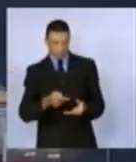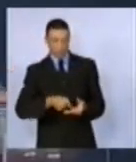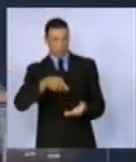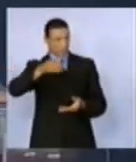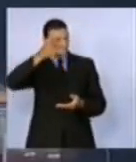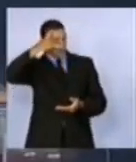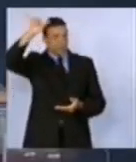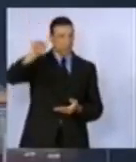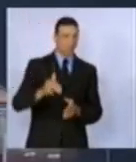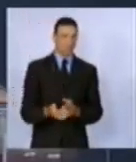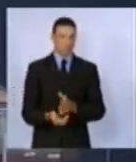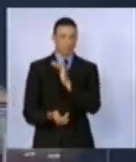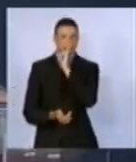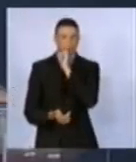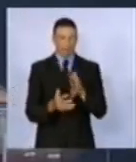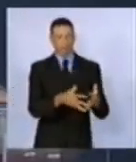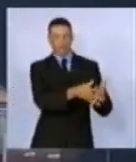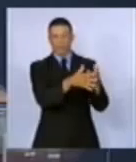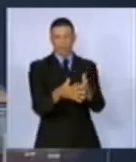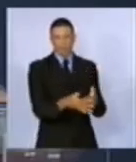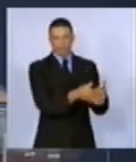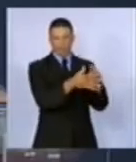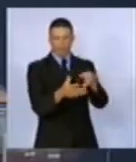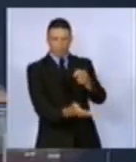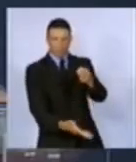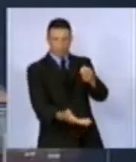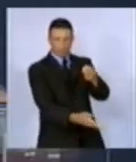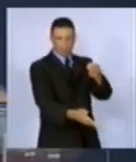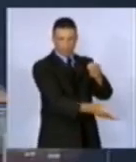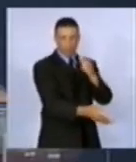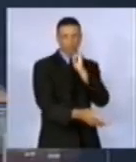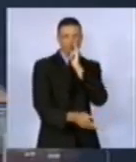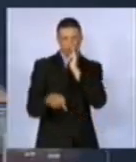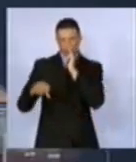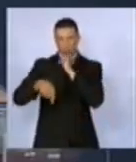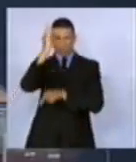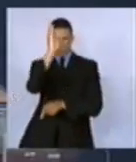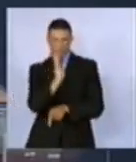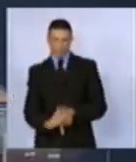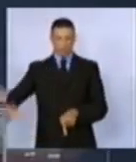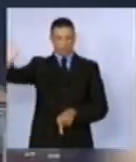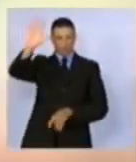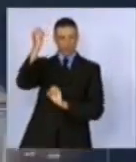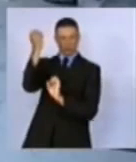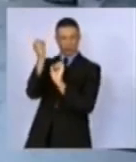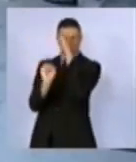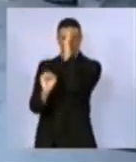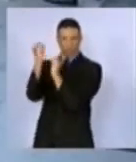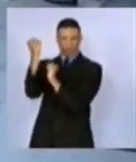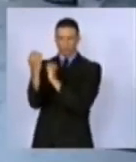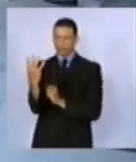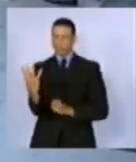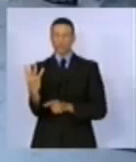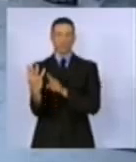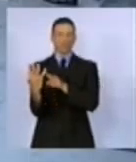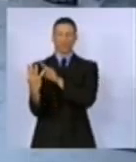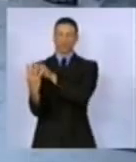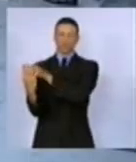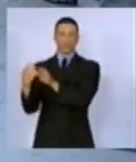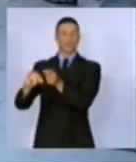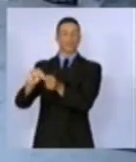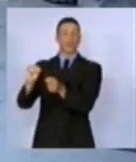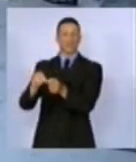questão das colheitadeiras de cana Nós só temos hoje Quatro fábricas no Brasil que produzem as ditas colheitadeiras E